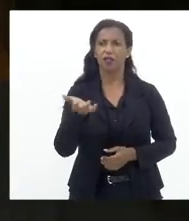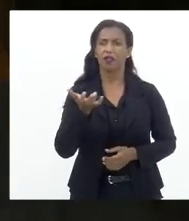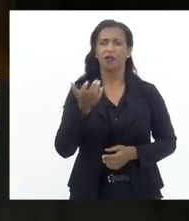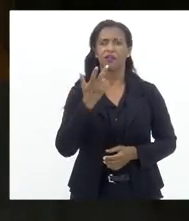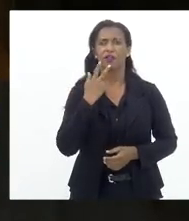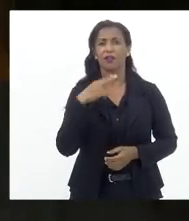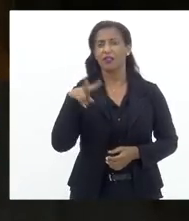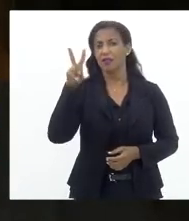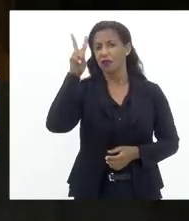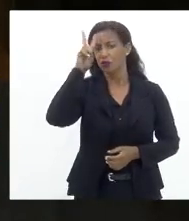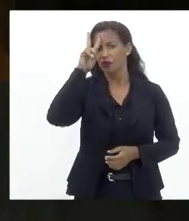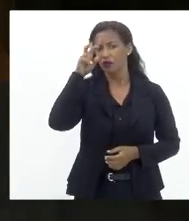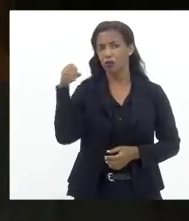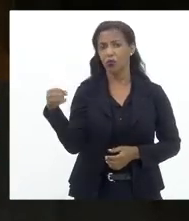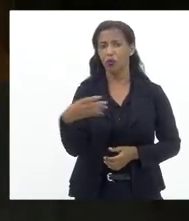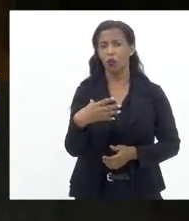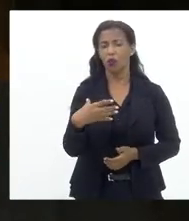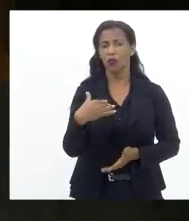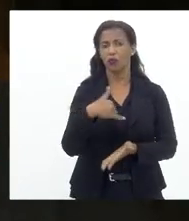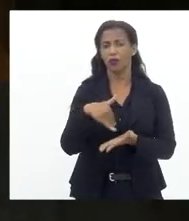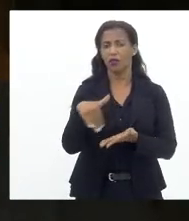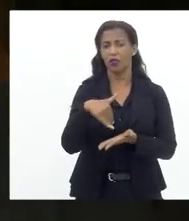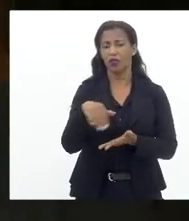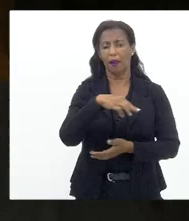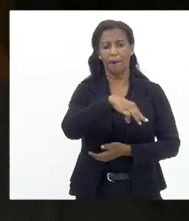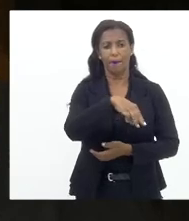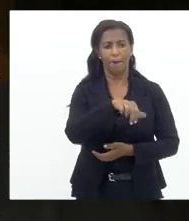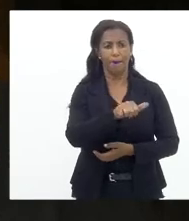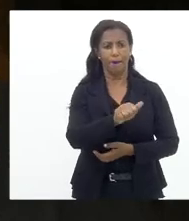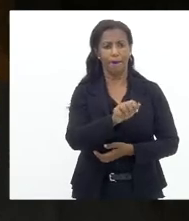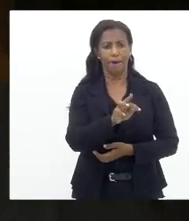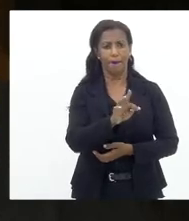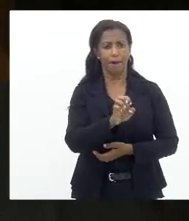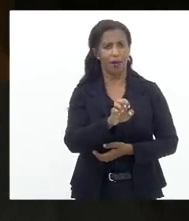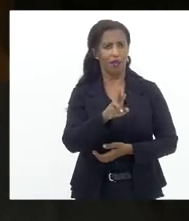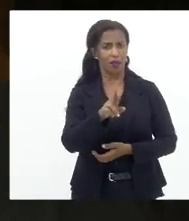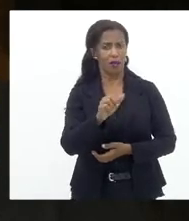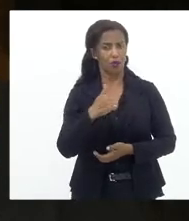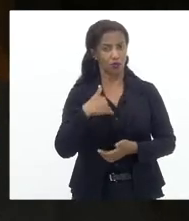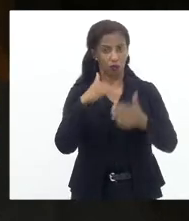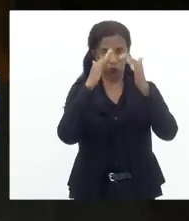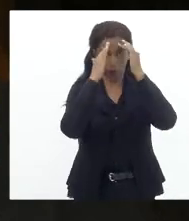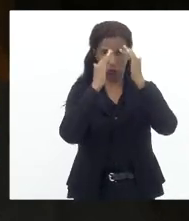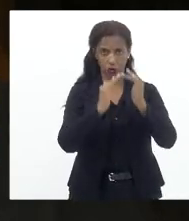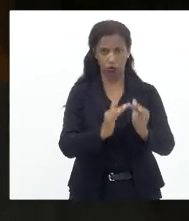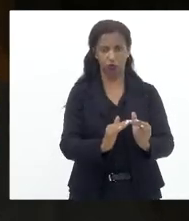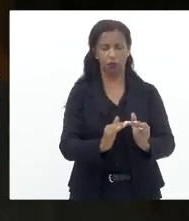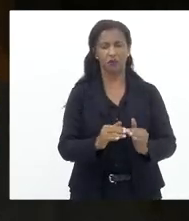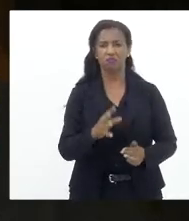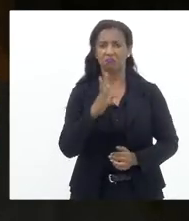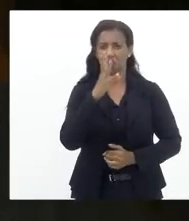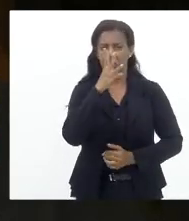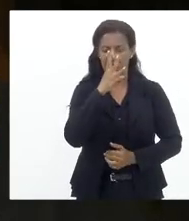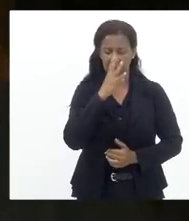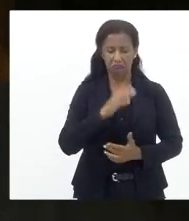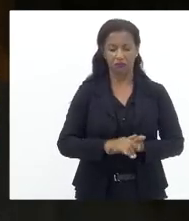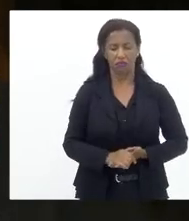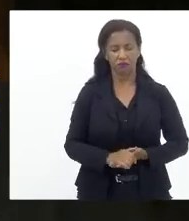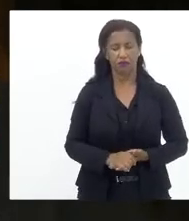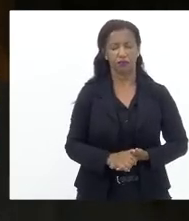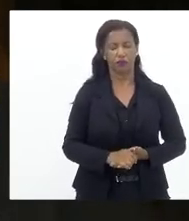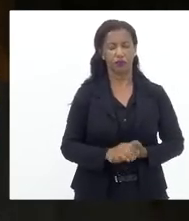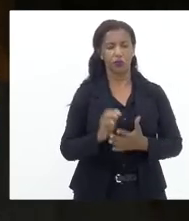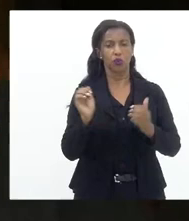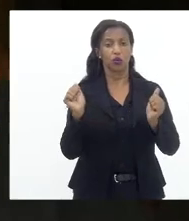o atual secretário Mateus quintal secretário que eu tenho respeito e uma admiração muito grande